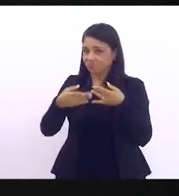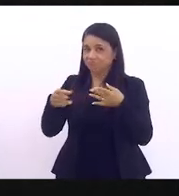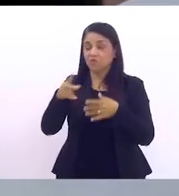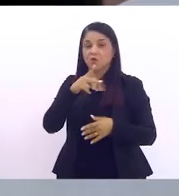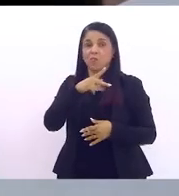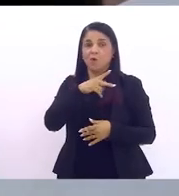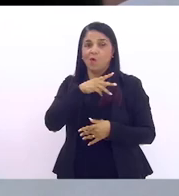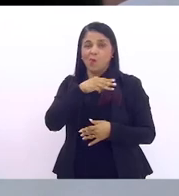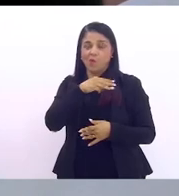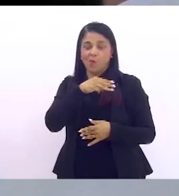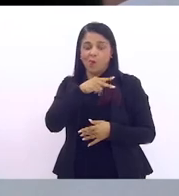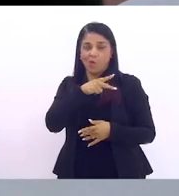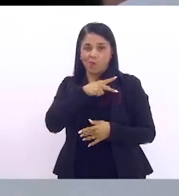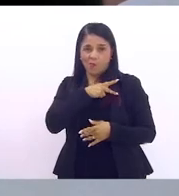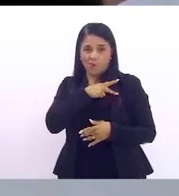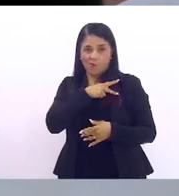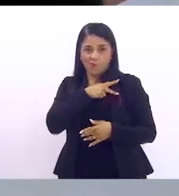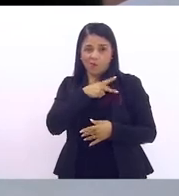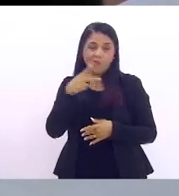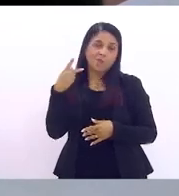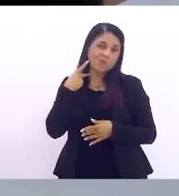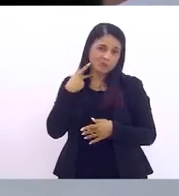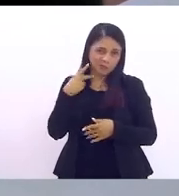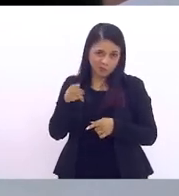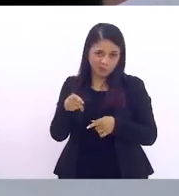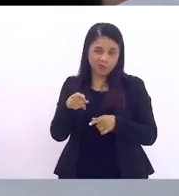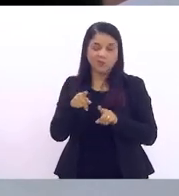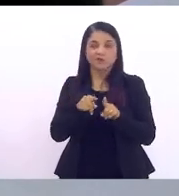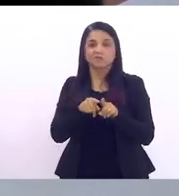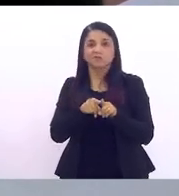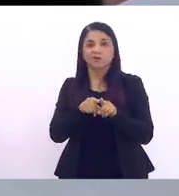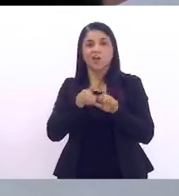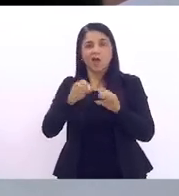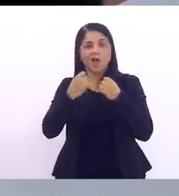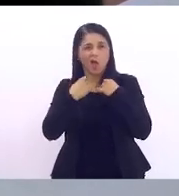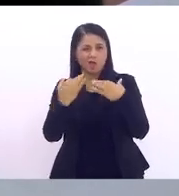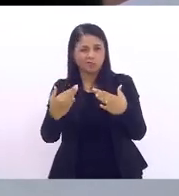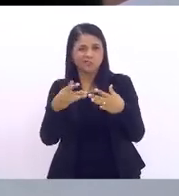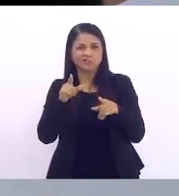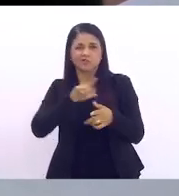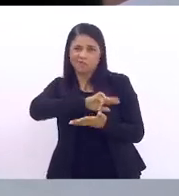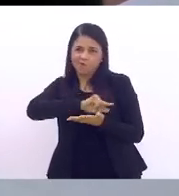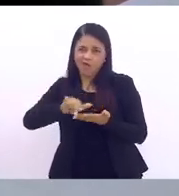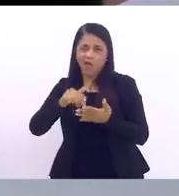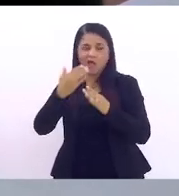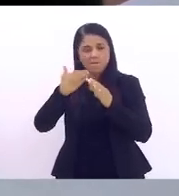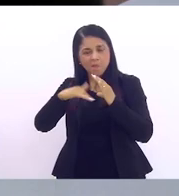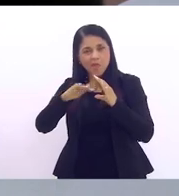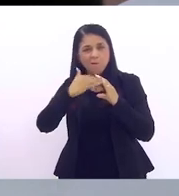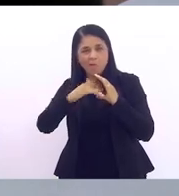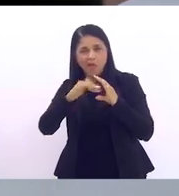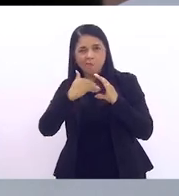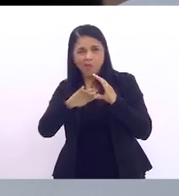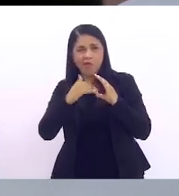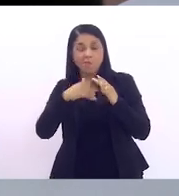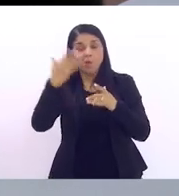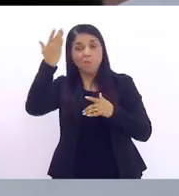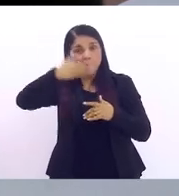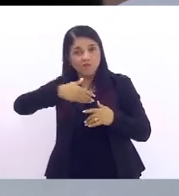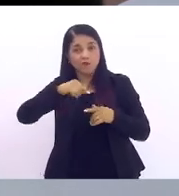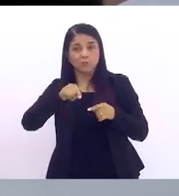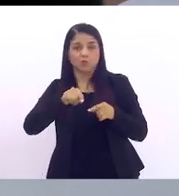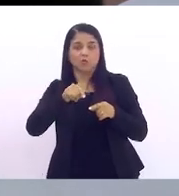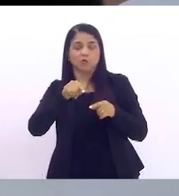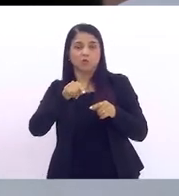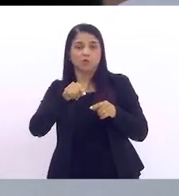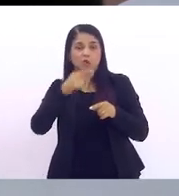promotor onde eu já venho tendo algumas audiências e mandando vários e-mails comprovando aquilo que a gente tá falando como